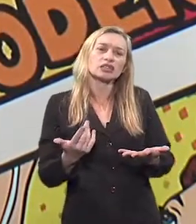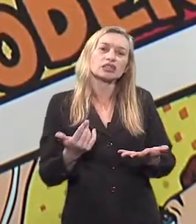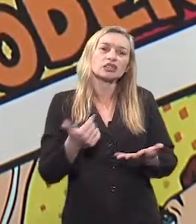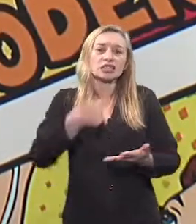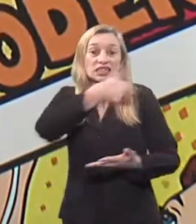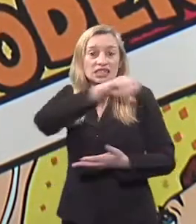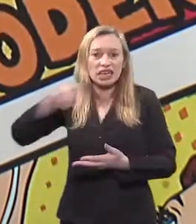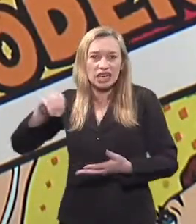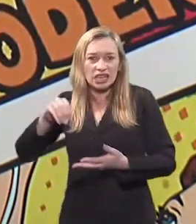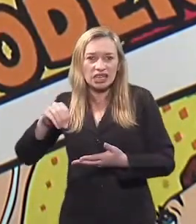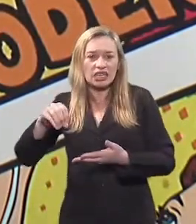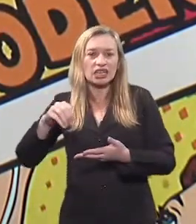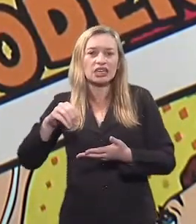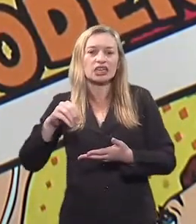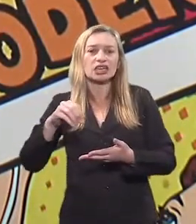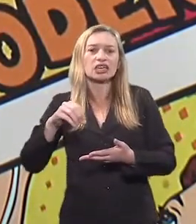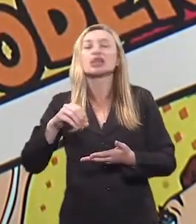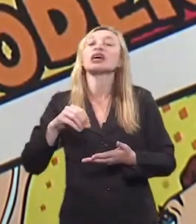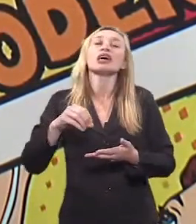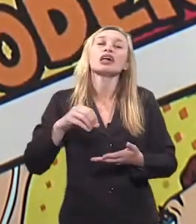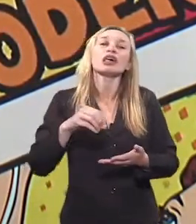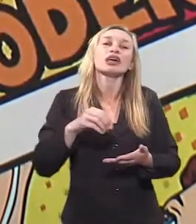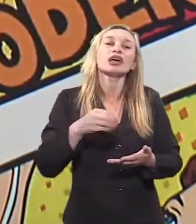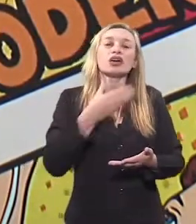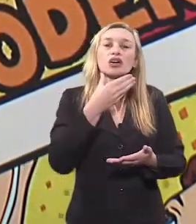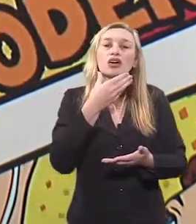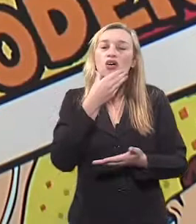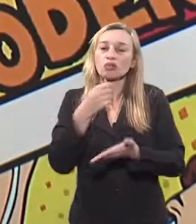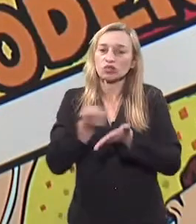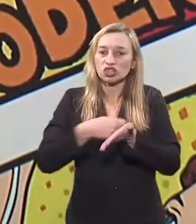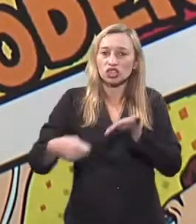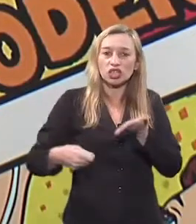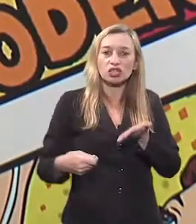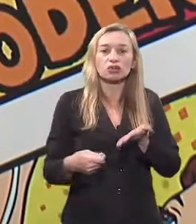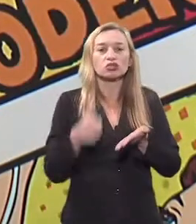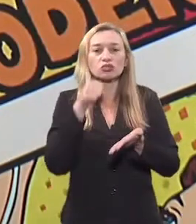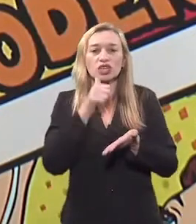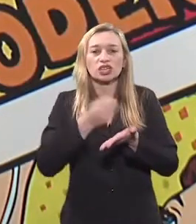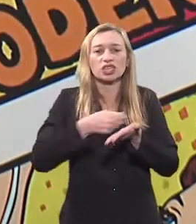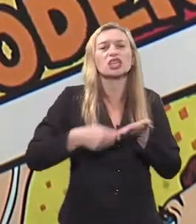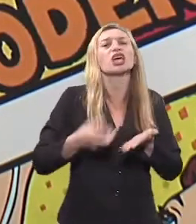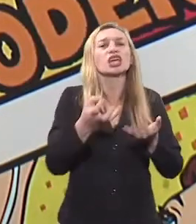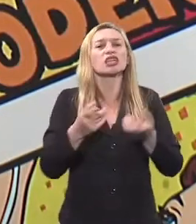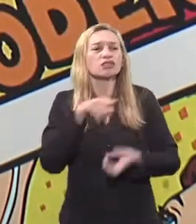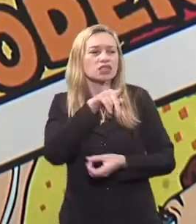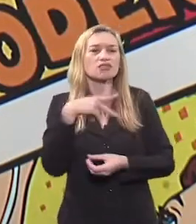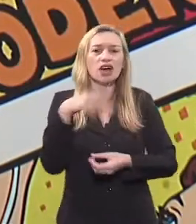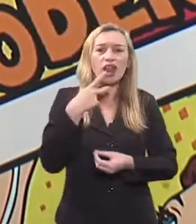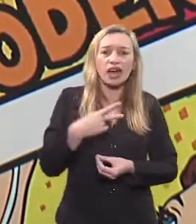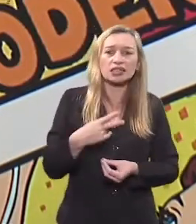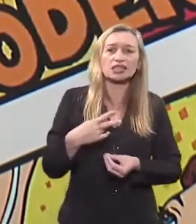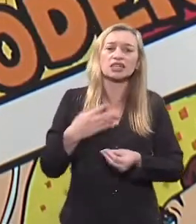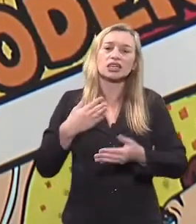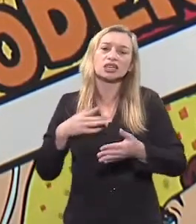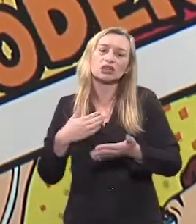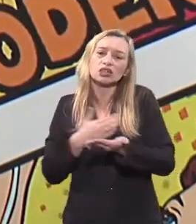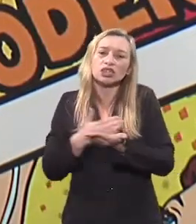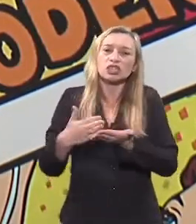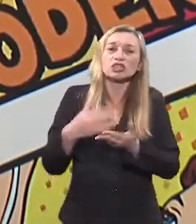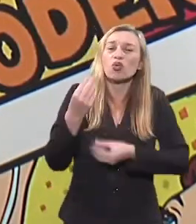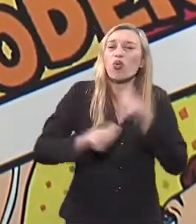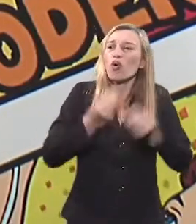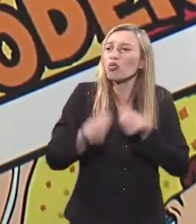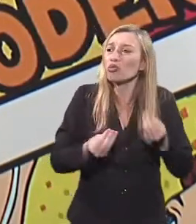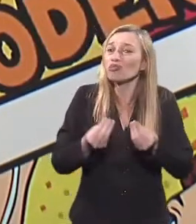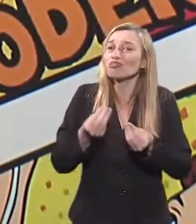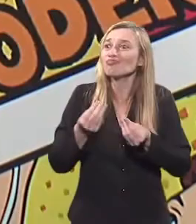100 autores negros que escrevem sob a perspectiva negra. Queria que você falasse então, né, a partir disso, né, como é